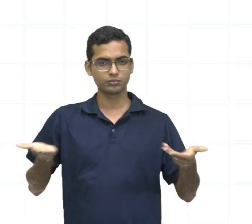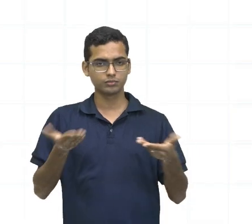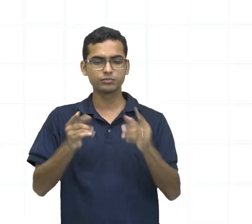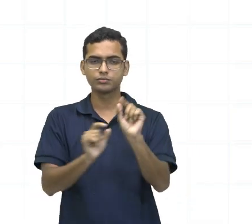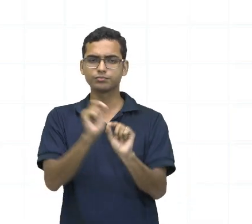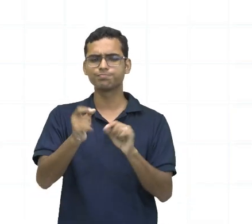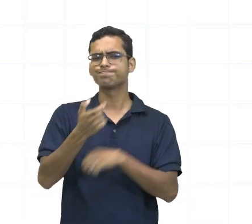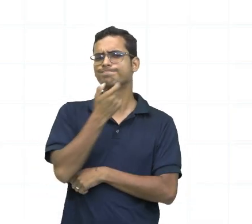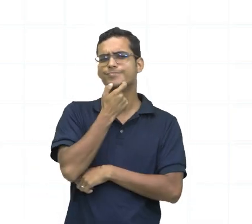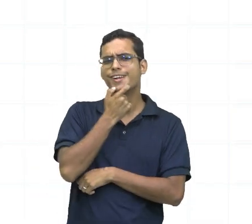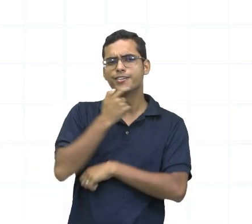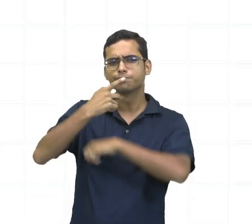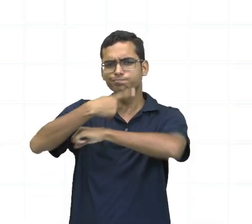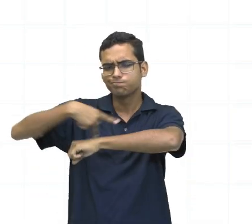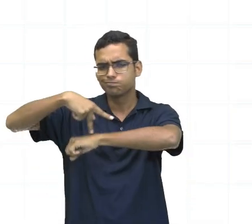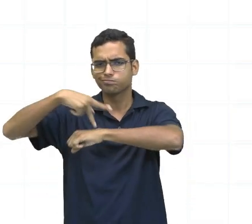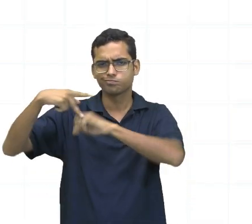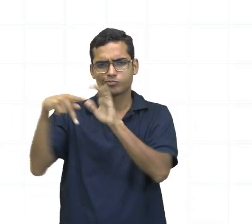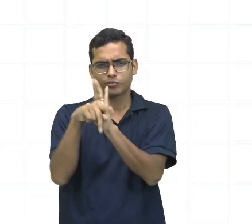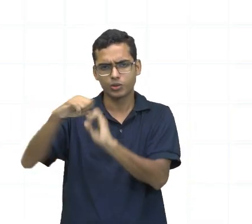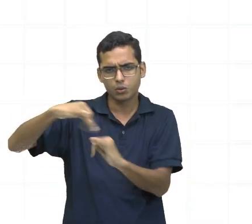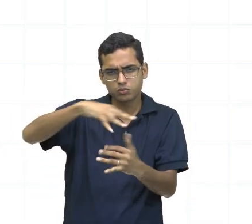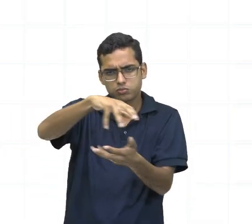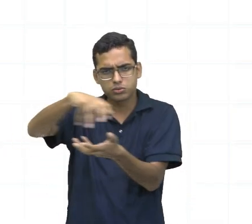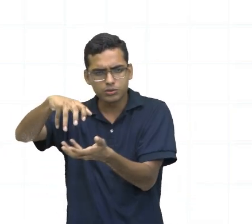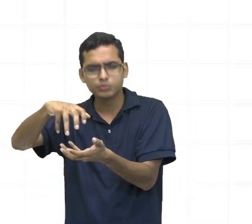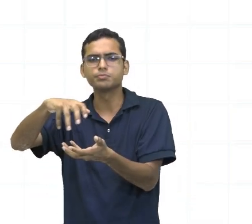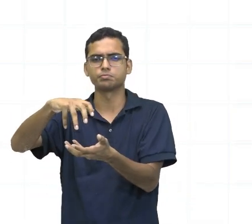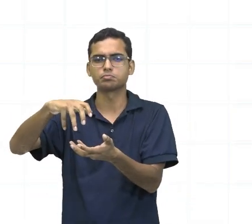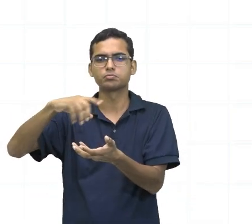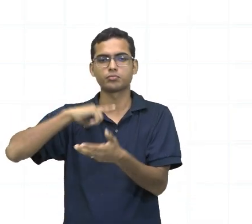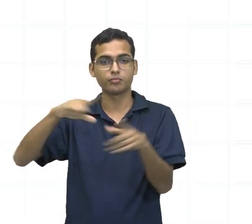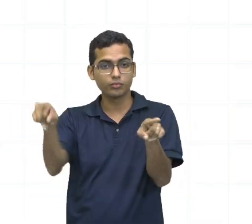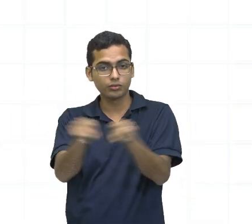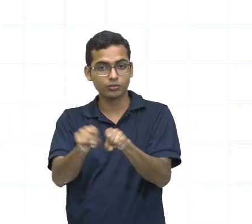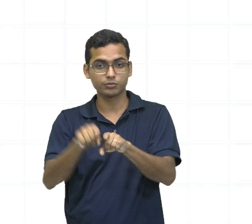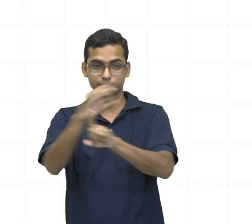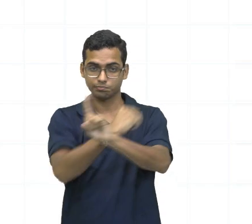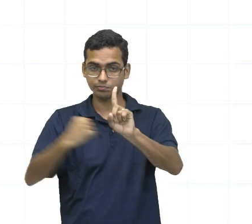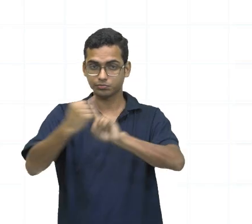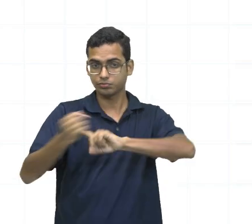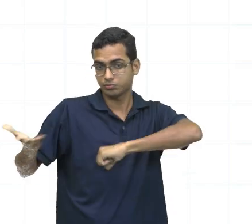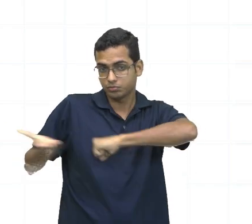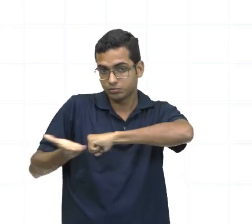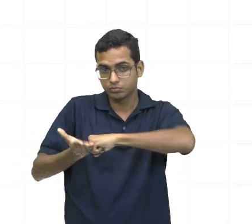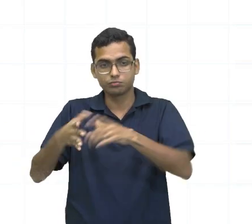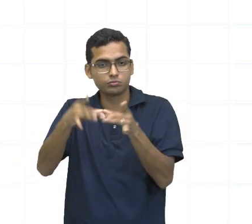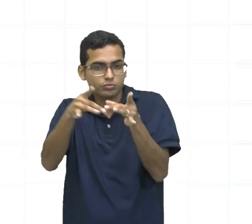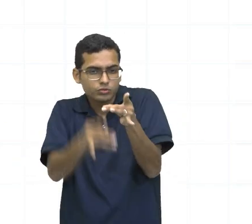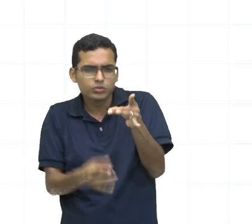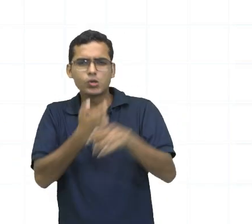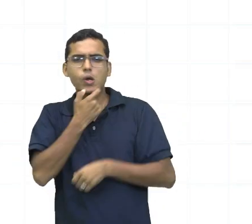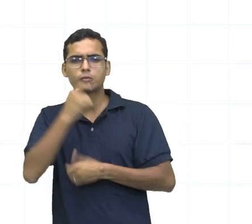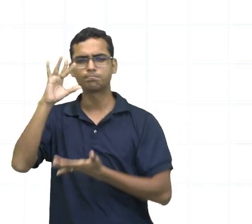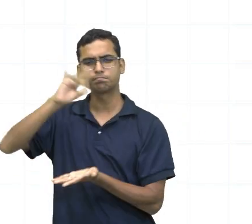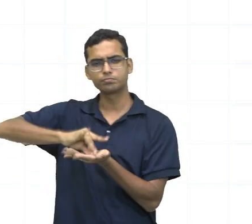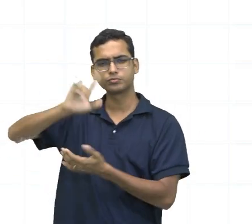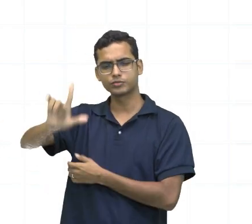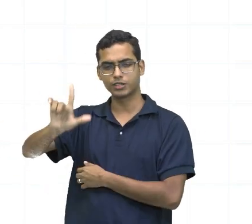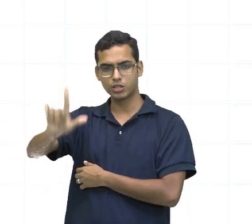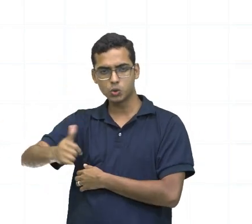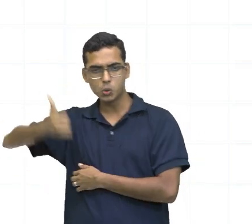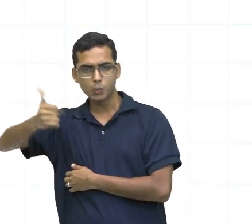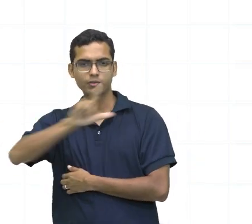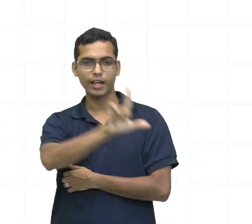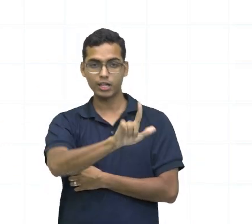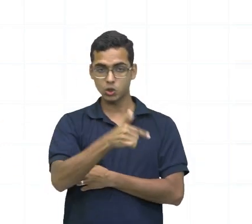inglesa como língua global na sociedade contemporânea. E o nosso detalhamento: inglês como língua oficial, como segunda língua, língua